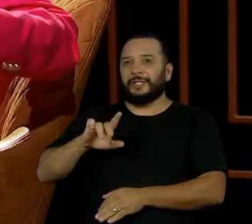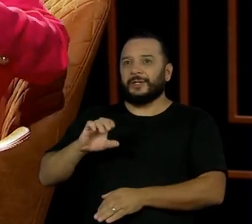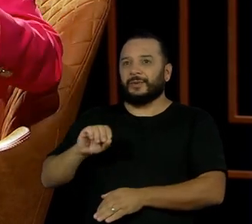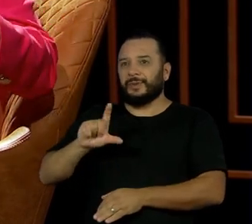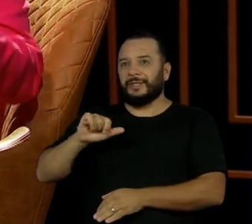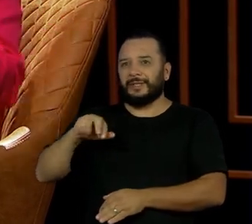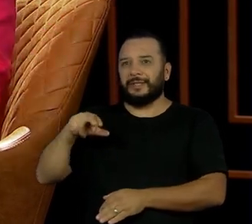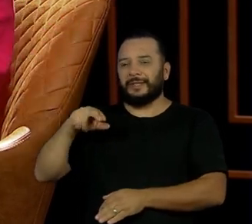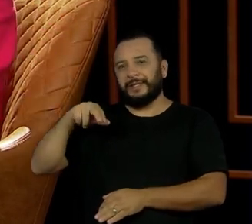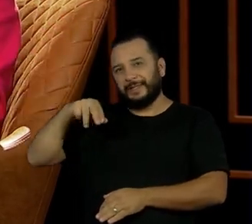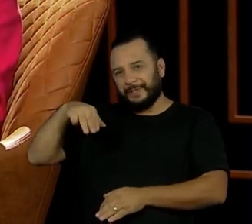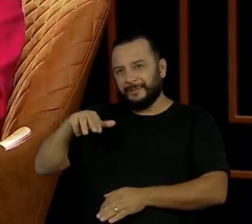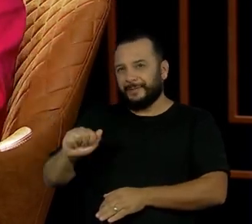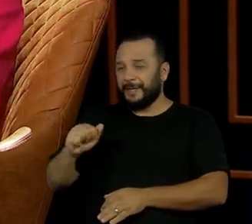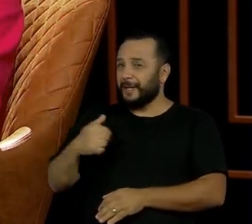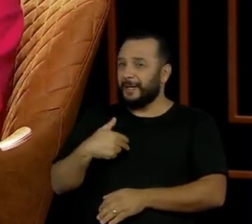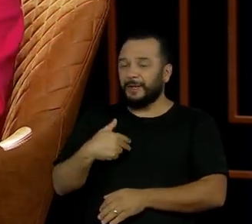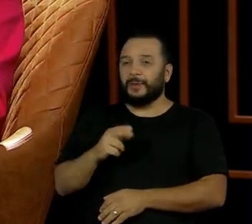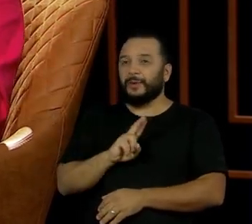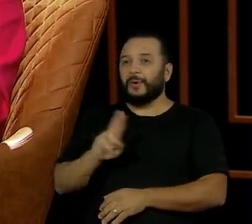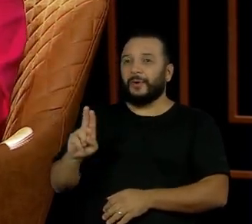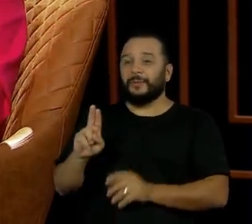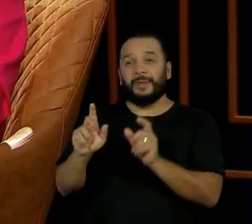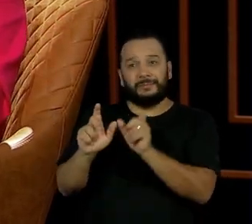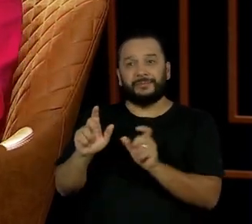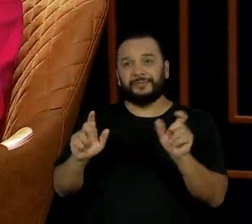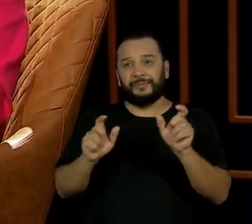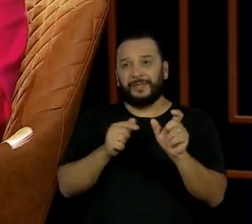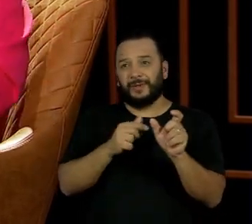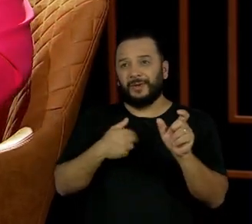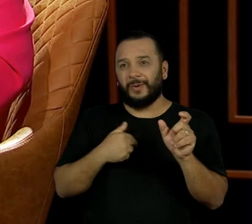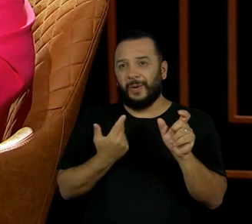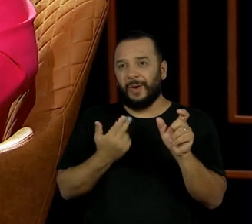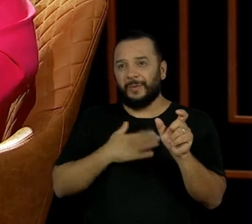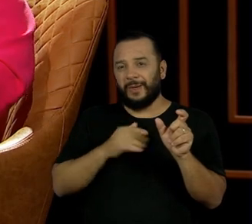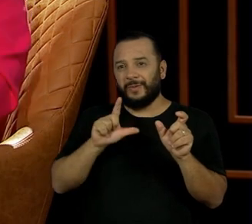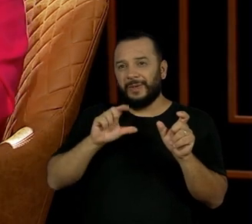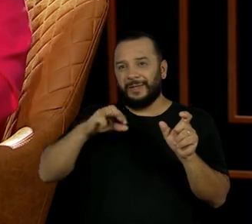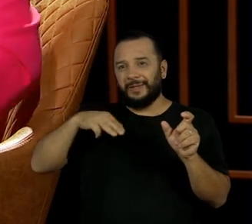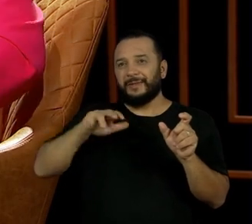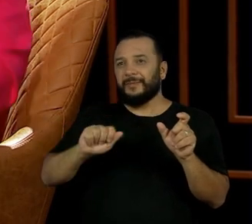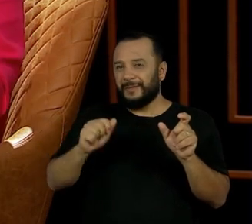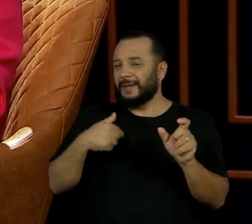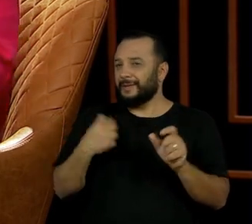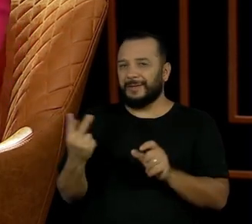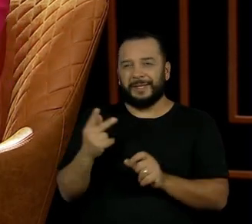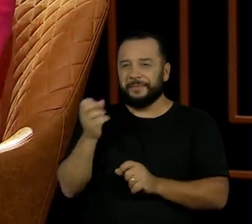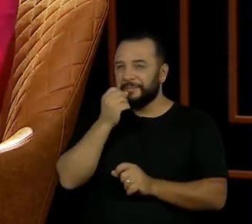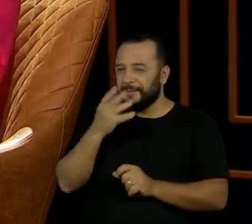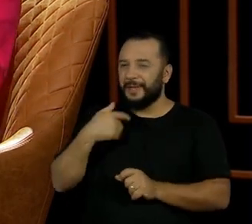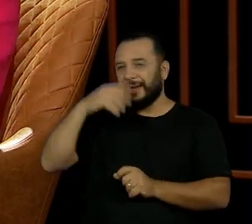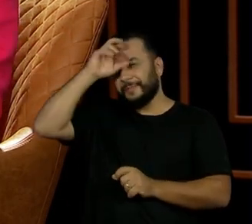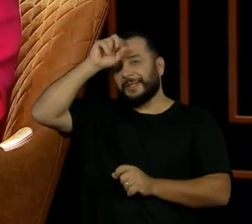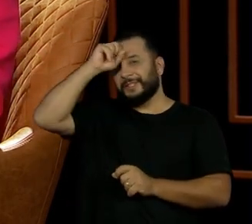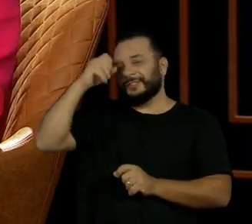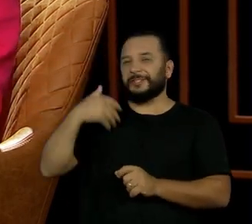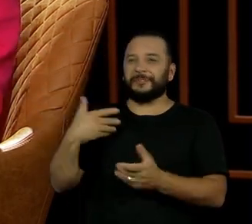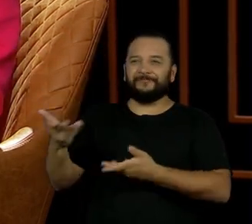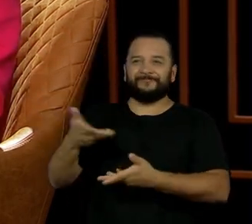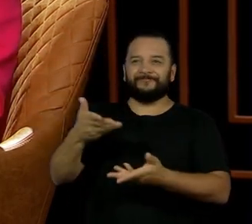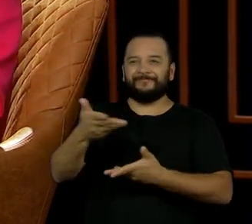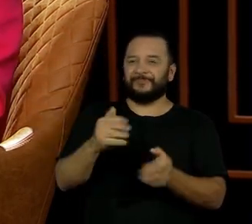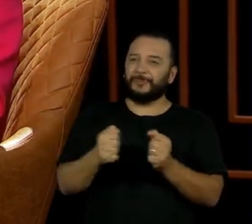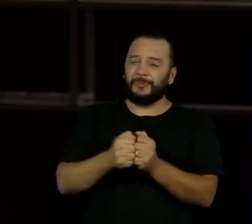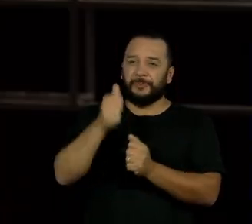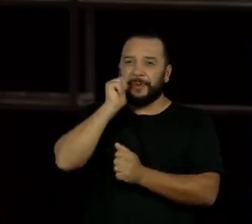não somos primos e nem nada e a gente se dava muito bem assim eu aprendi demais com ele com a família dele a mãe dele